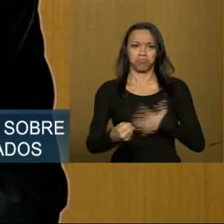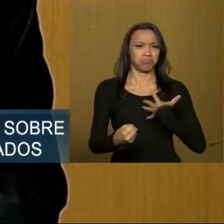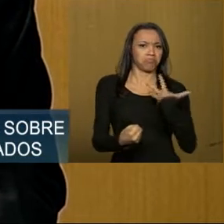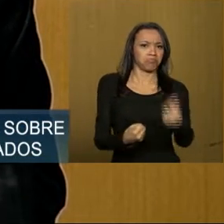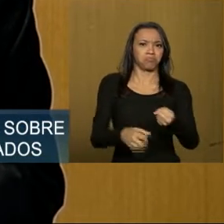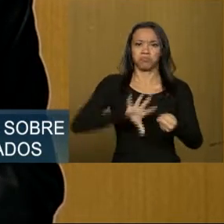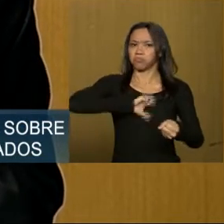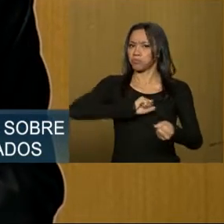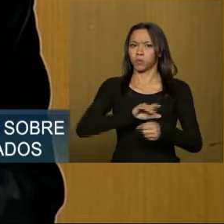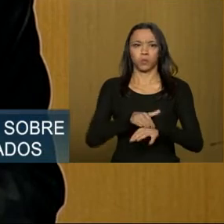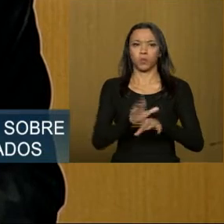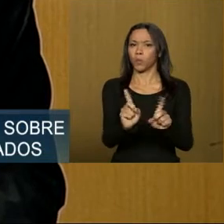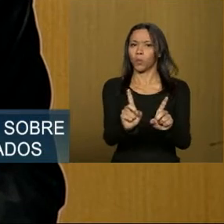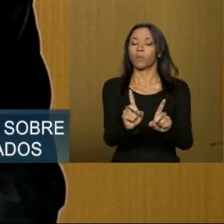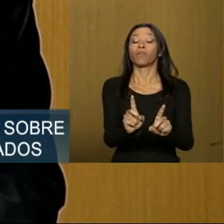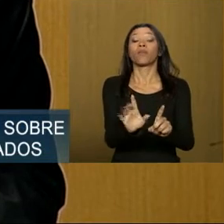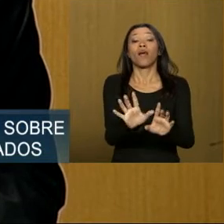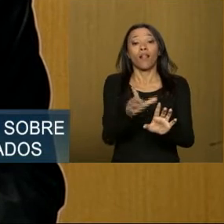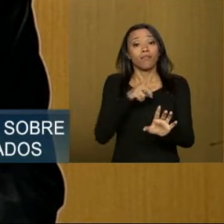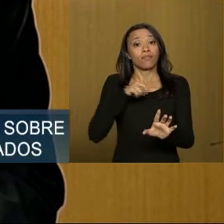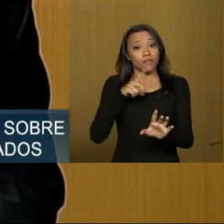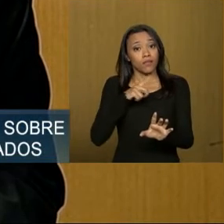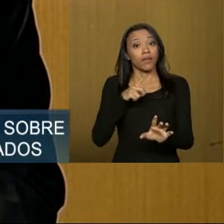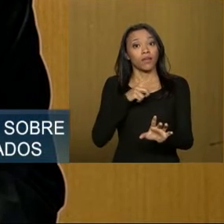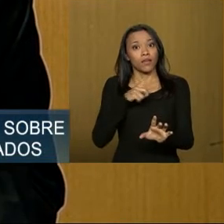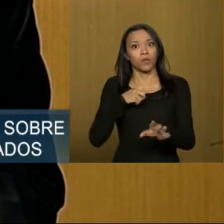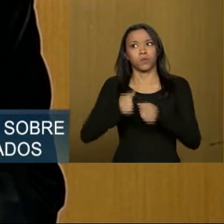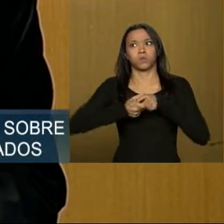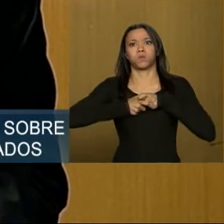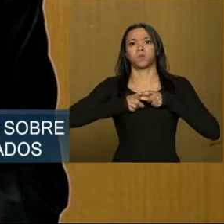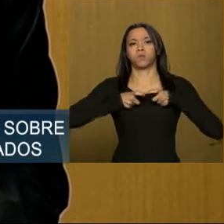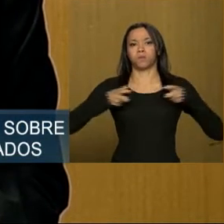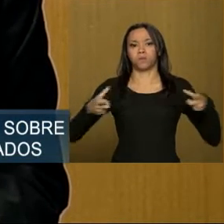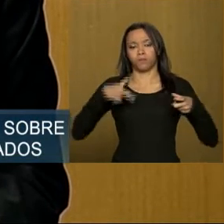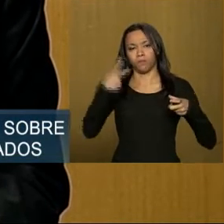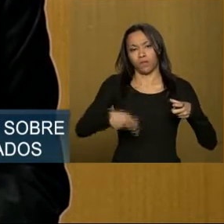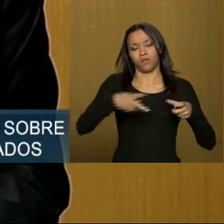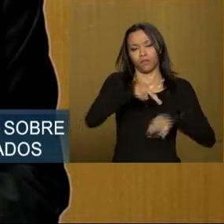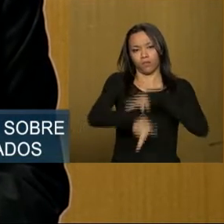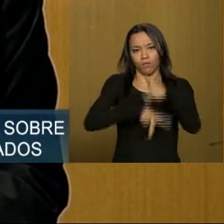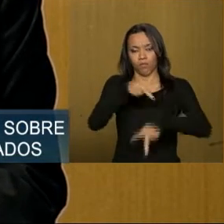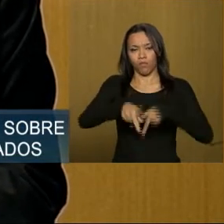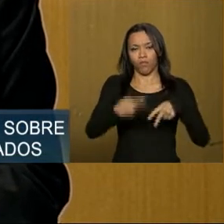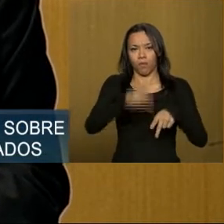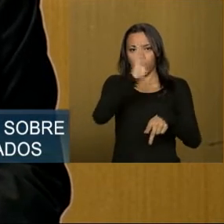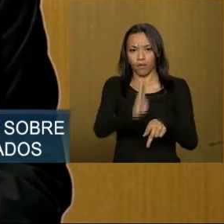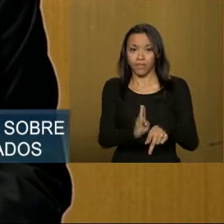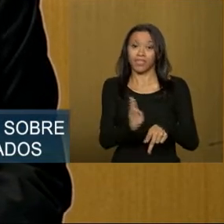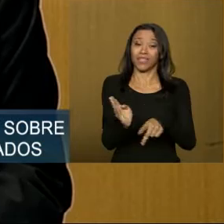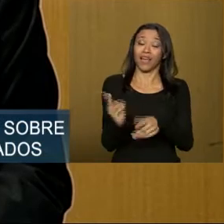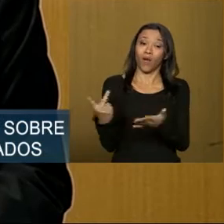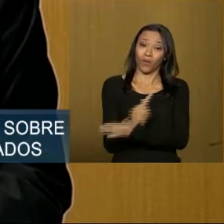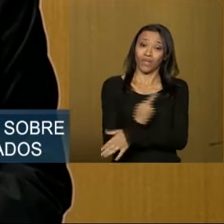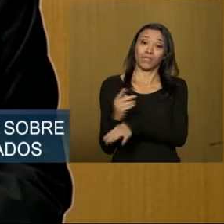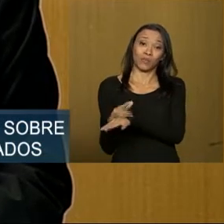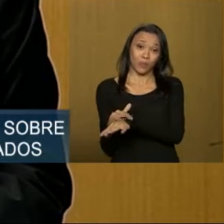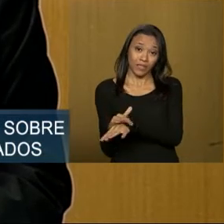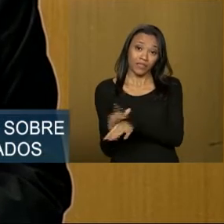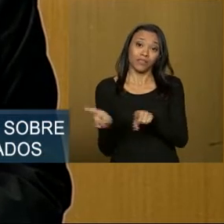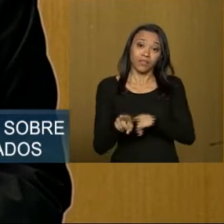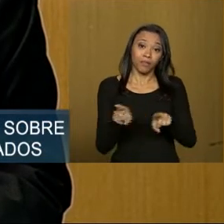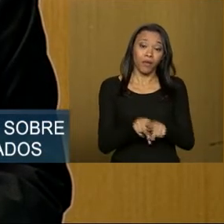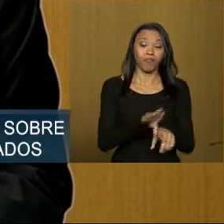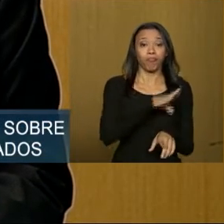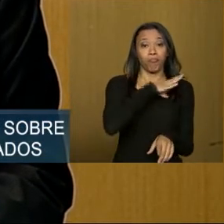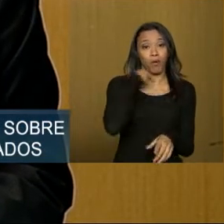uma grande relevância e uma grande magnitude na população brasileira, tanto no adoecimento quanto também nas causas de morte.